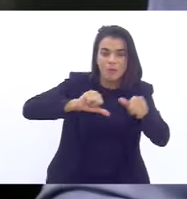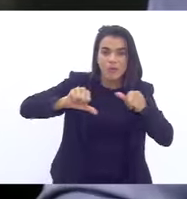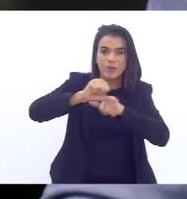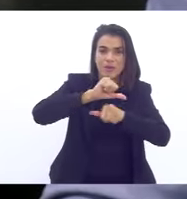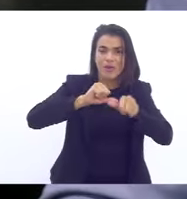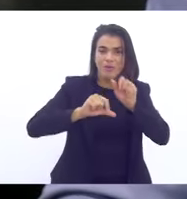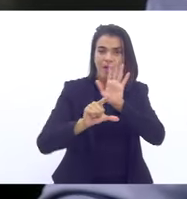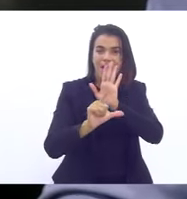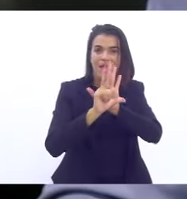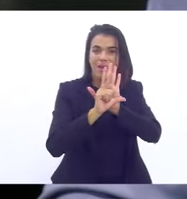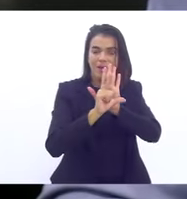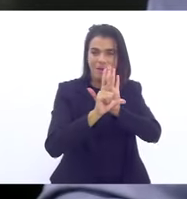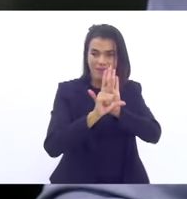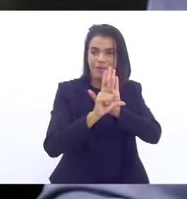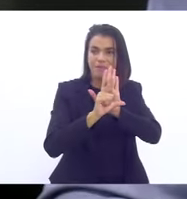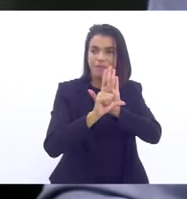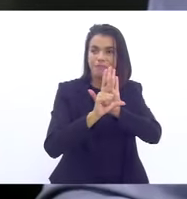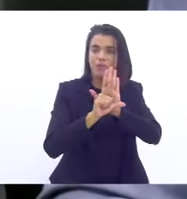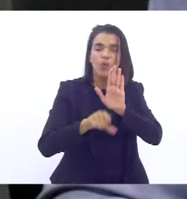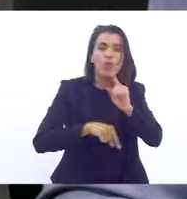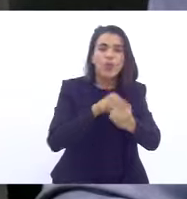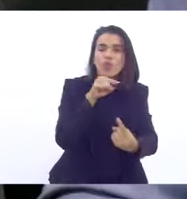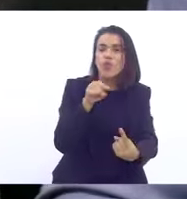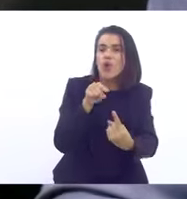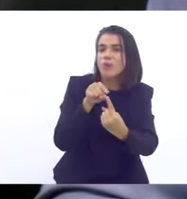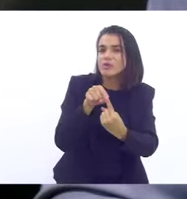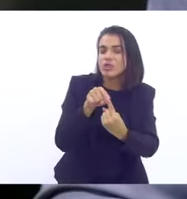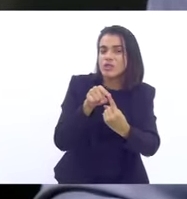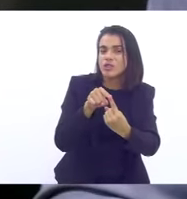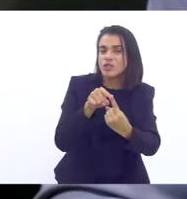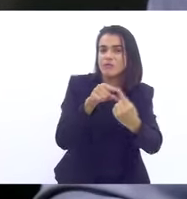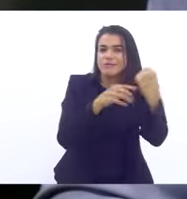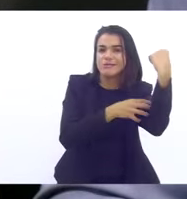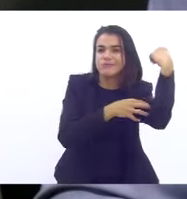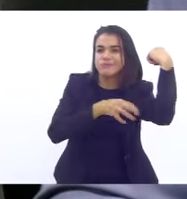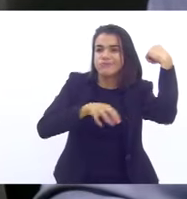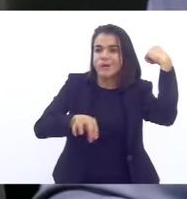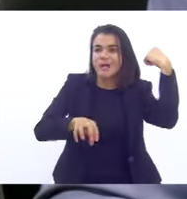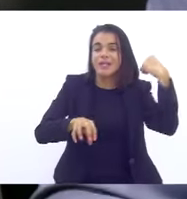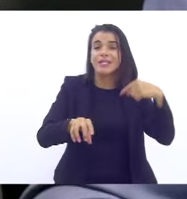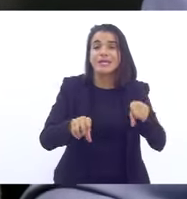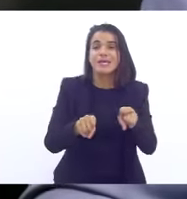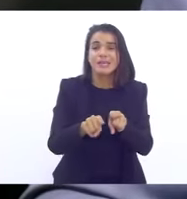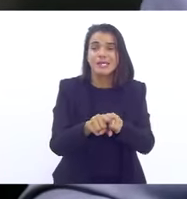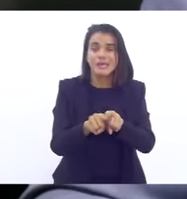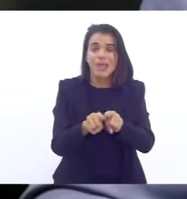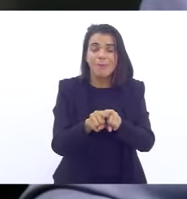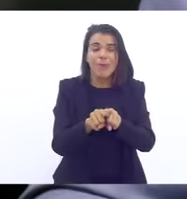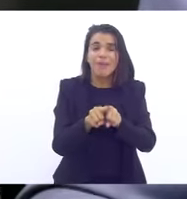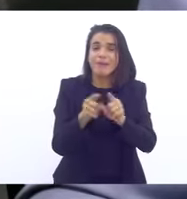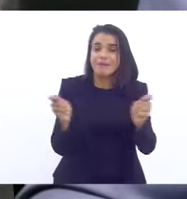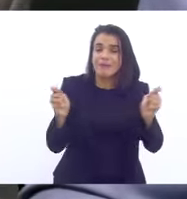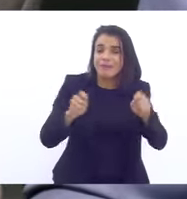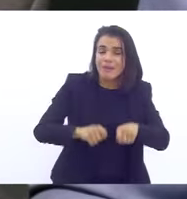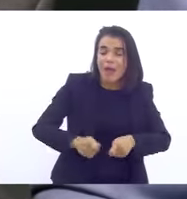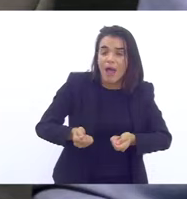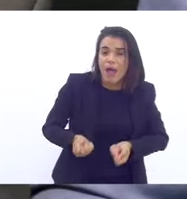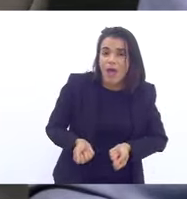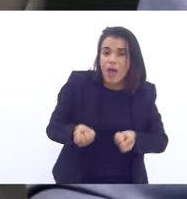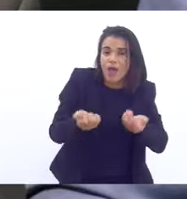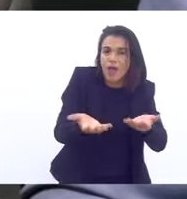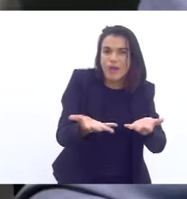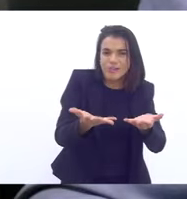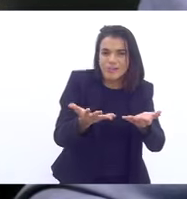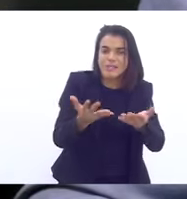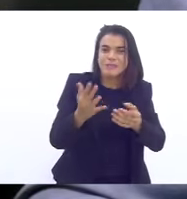dessa legislação. Para quê? Para empoderar ou para dar asa, para dar condições que os estados